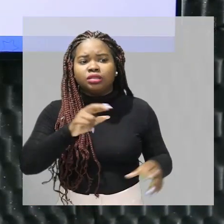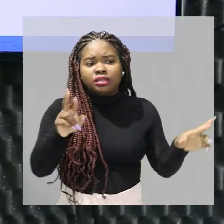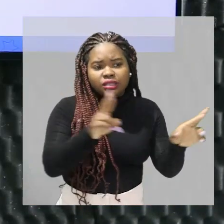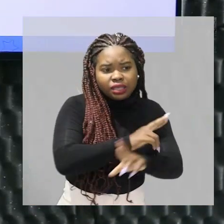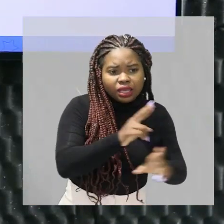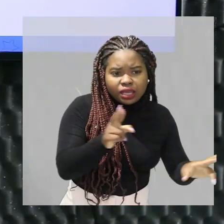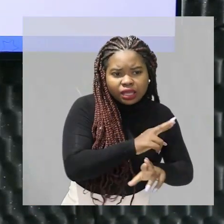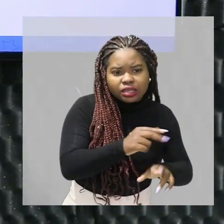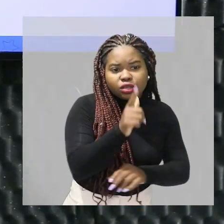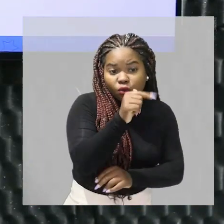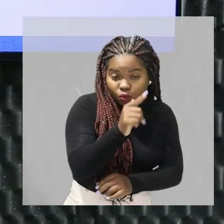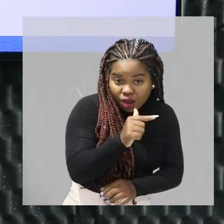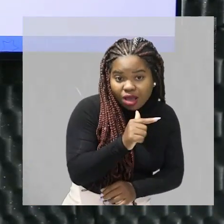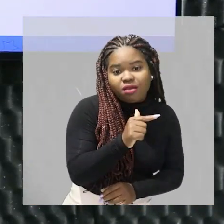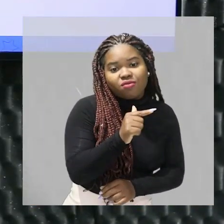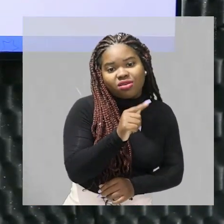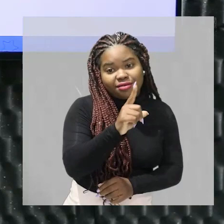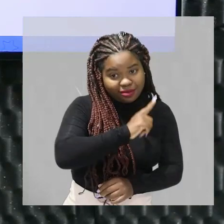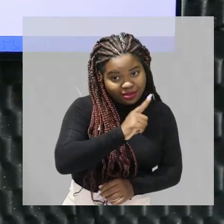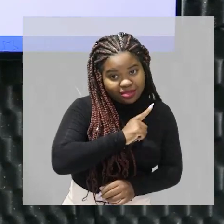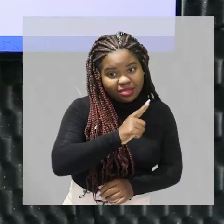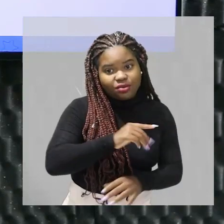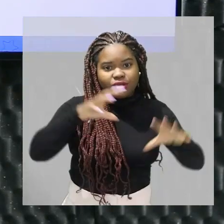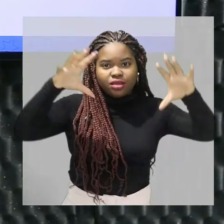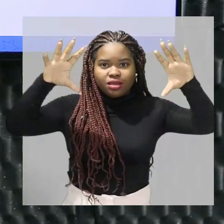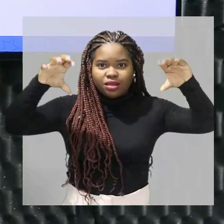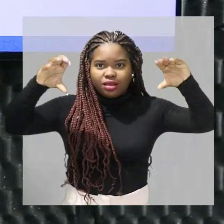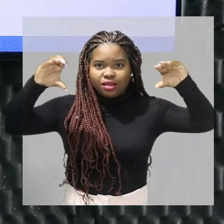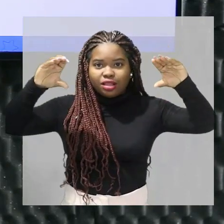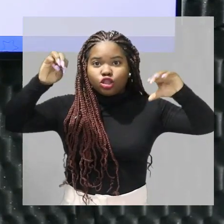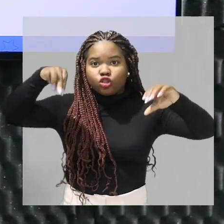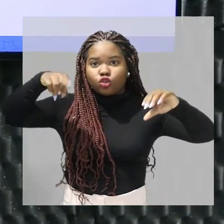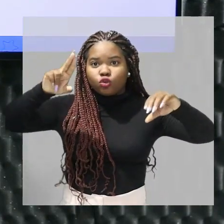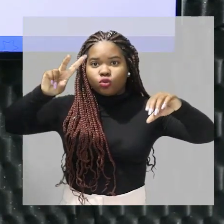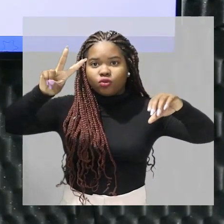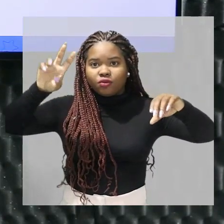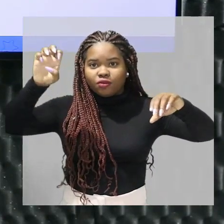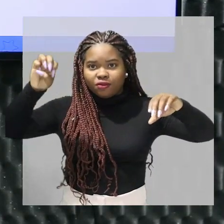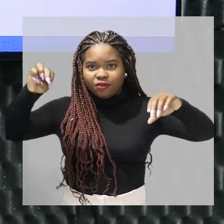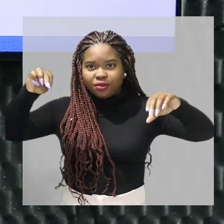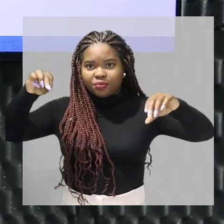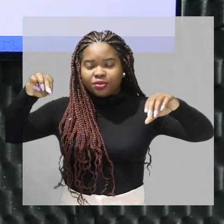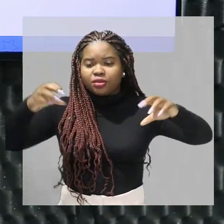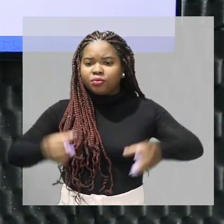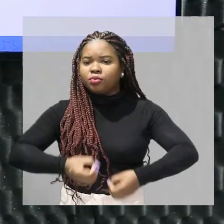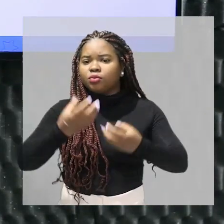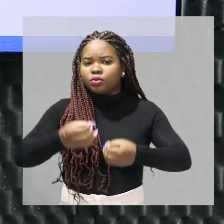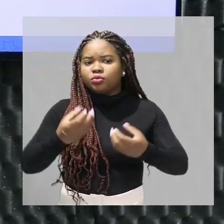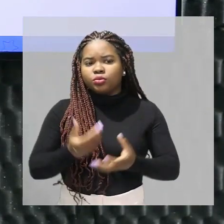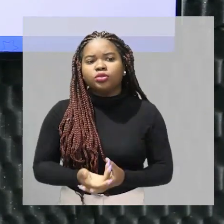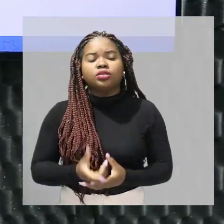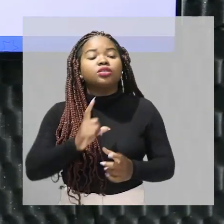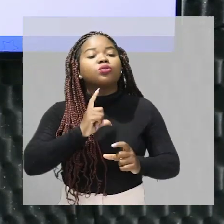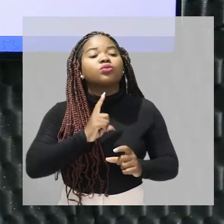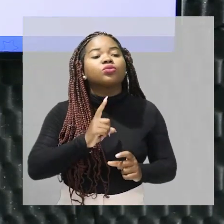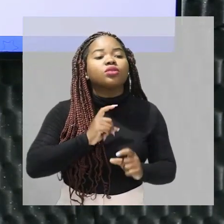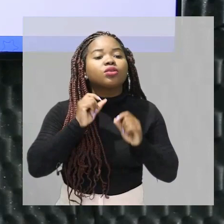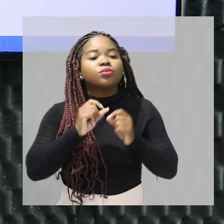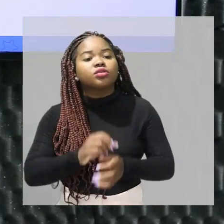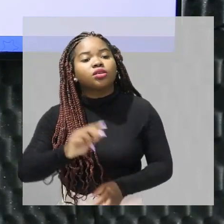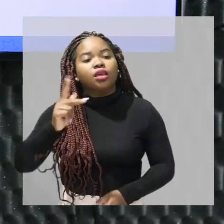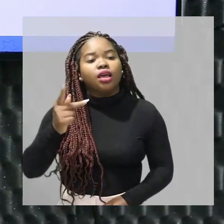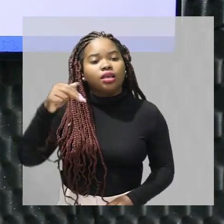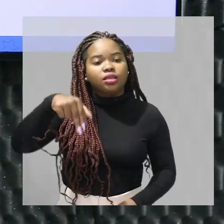de água presentes nas nuvens, produzindo os ácidos respectivos, o HNO3, o